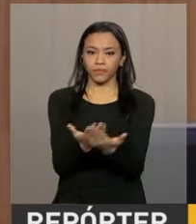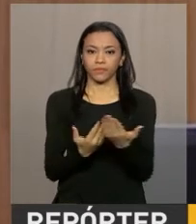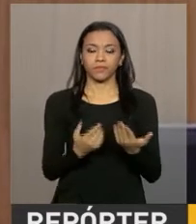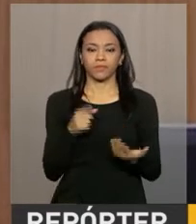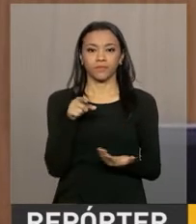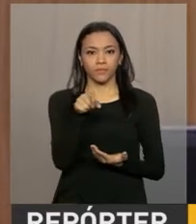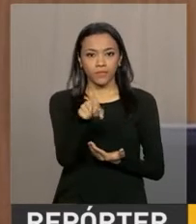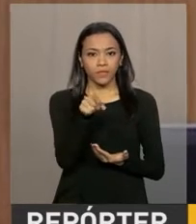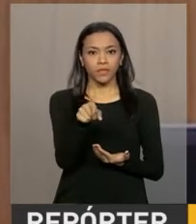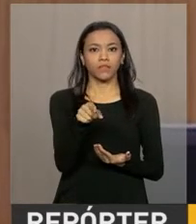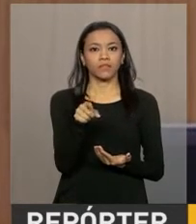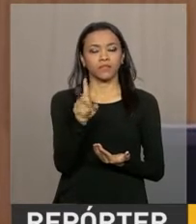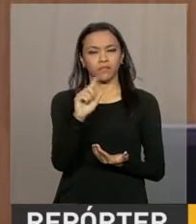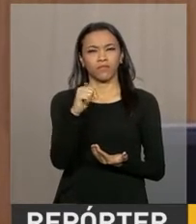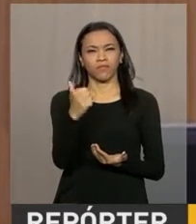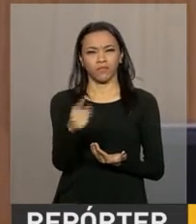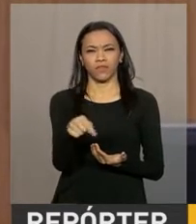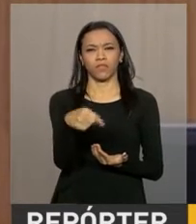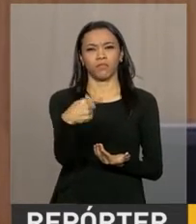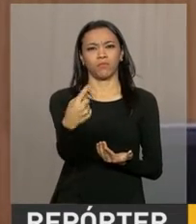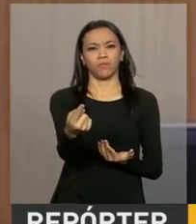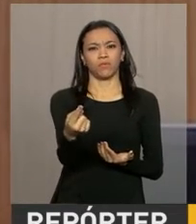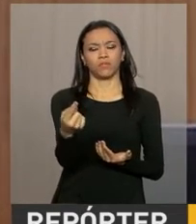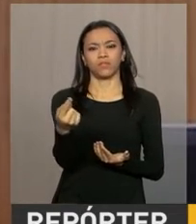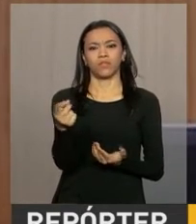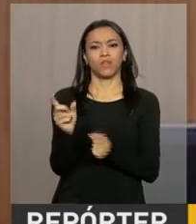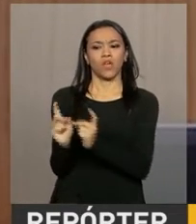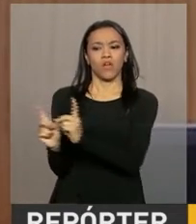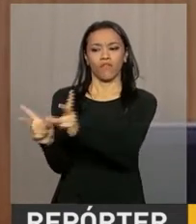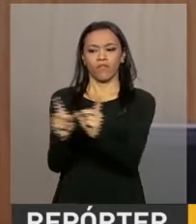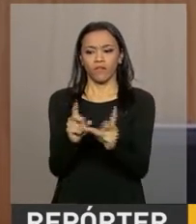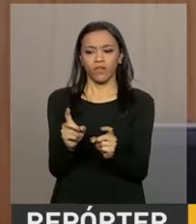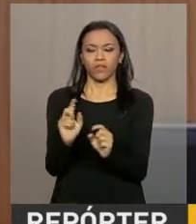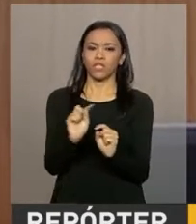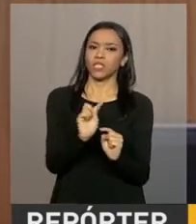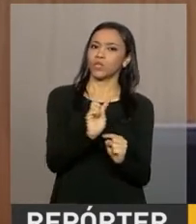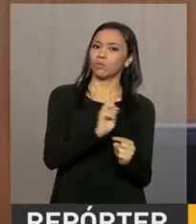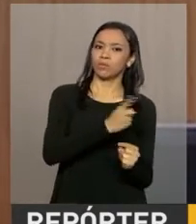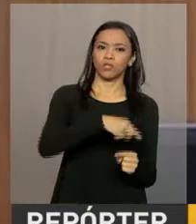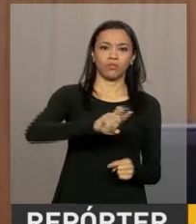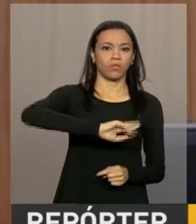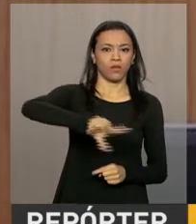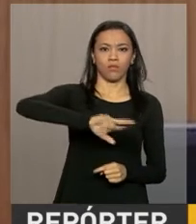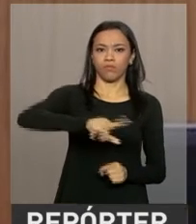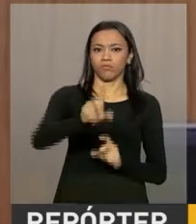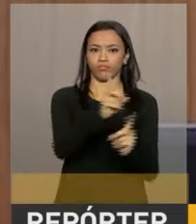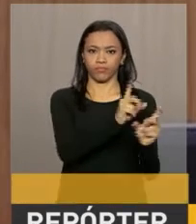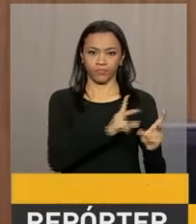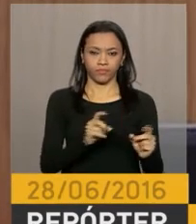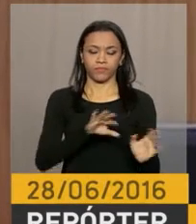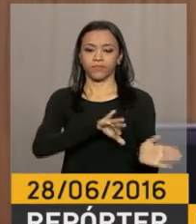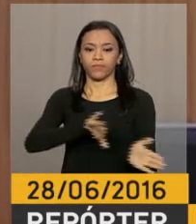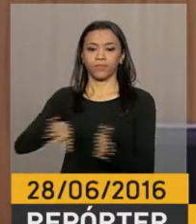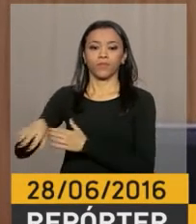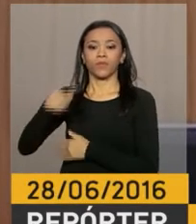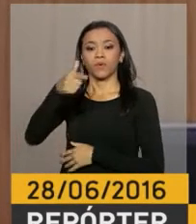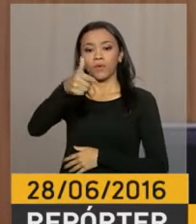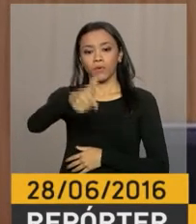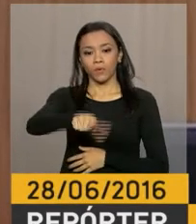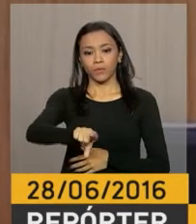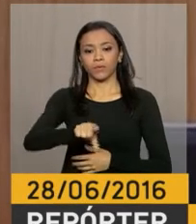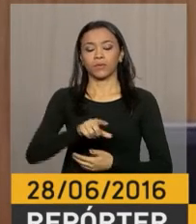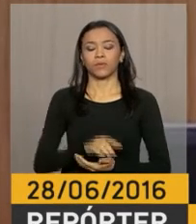à frente de forma plena entre comercializáveis e não comercializáveis. O grande ponto em relação